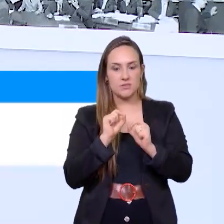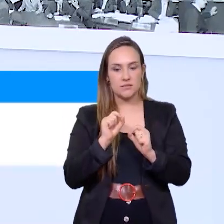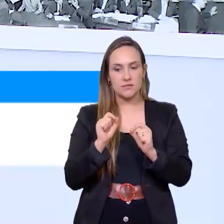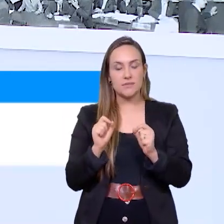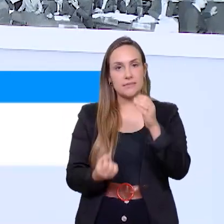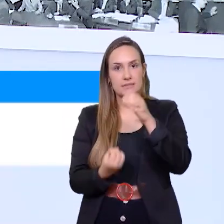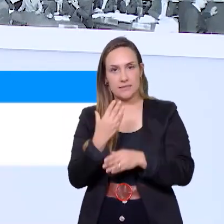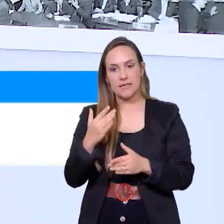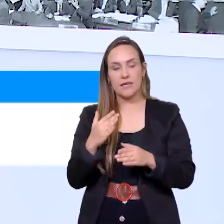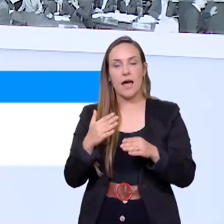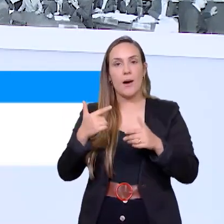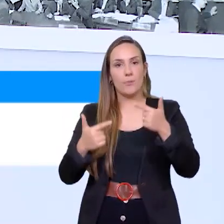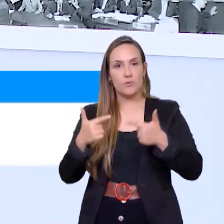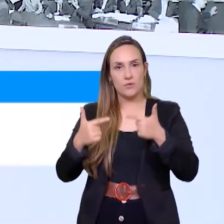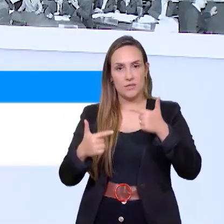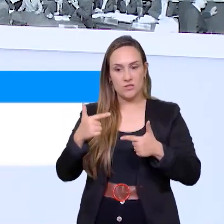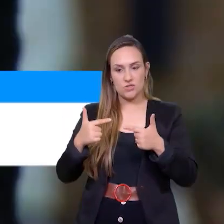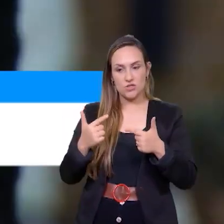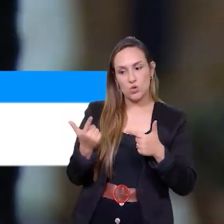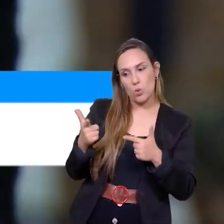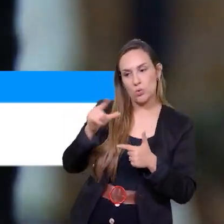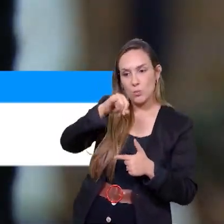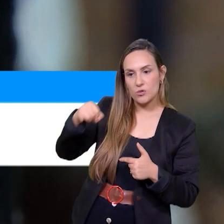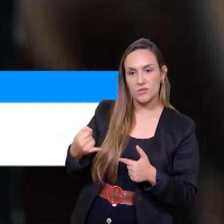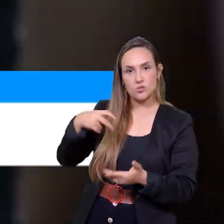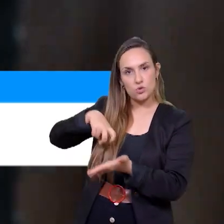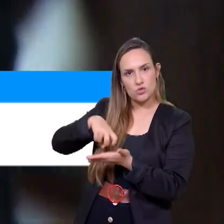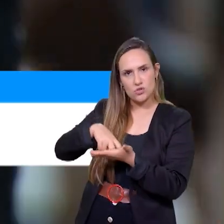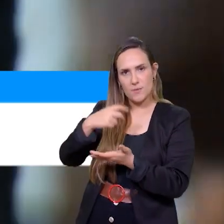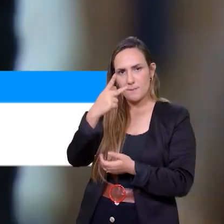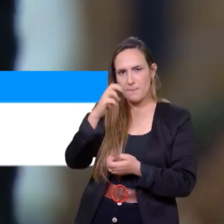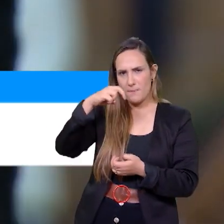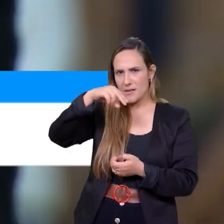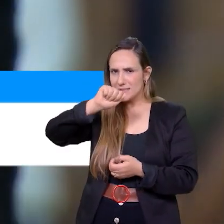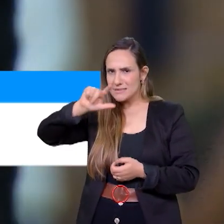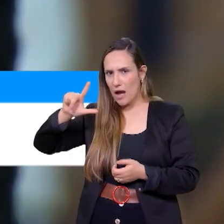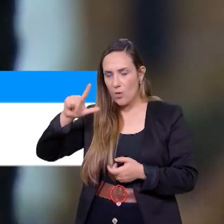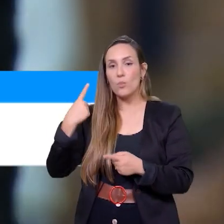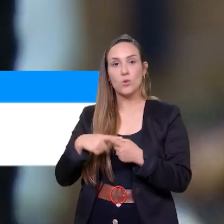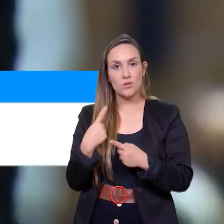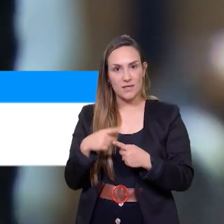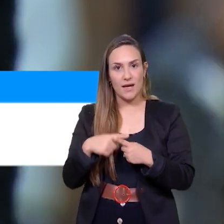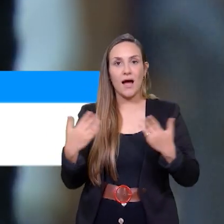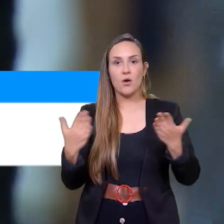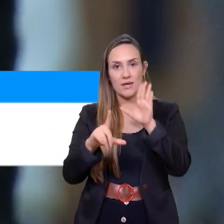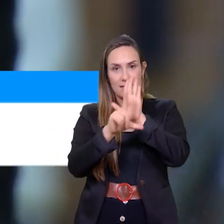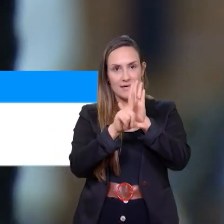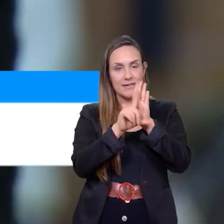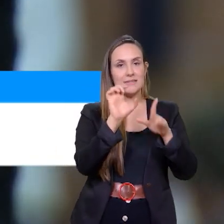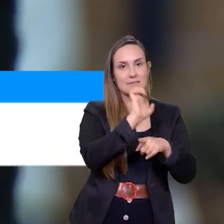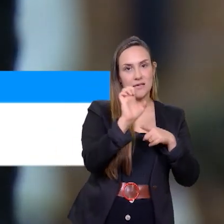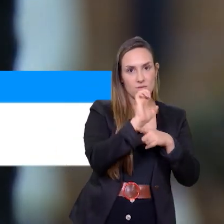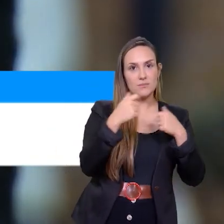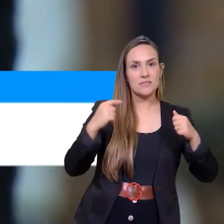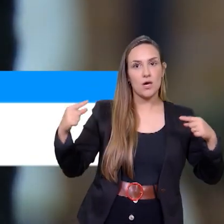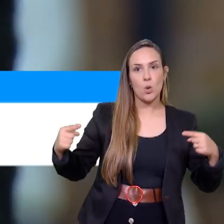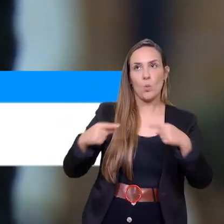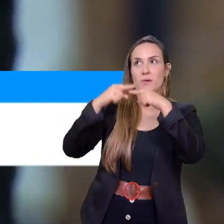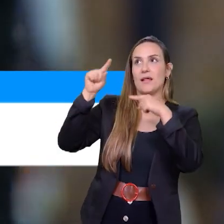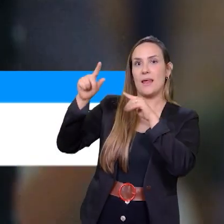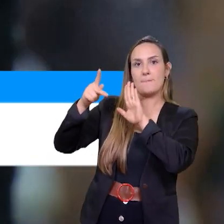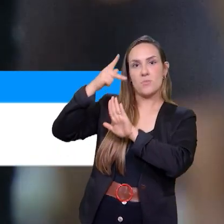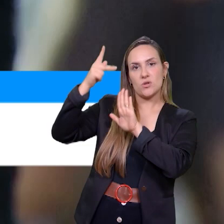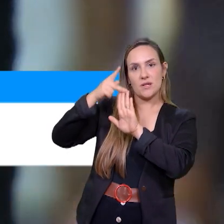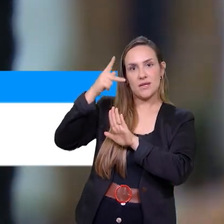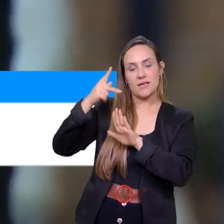política estadual de alternativas penais. A matéria tem por objetivo promover a adequação da legislação estadual à portaria